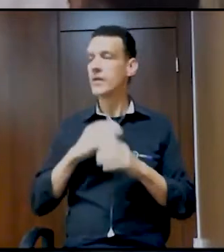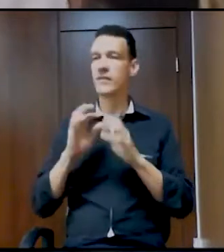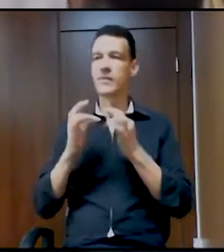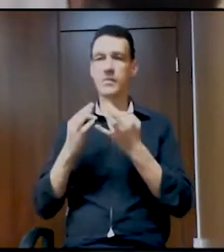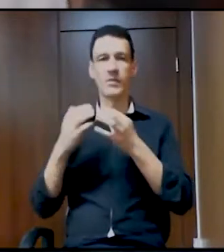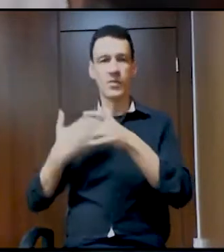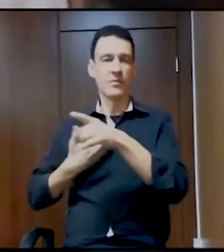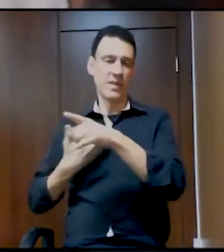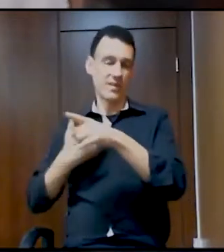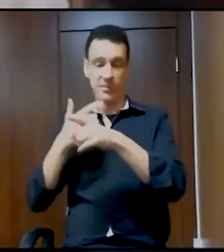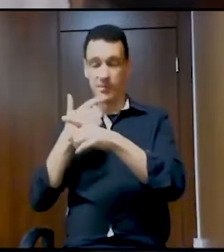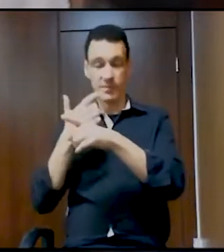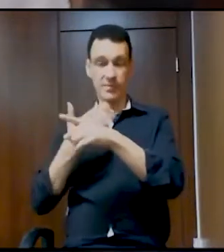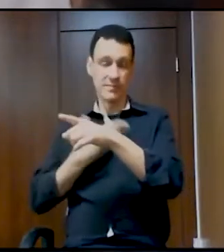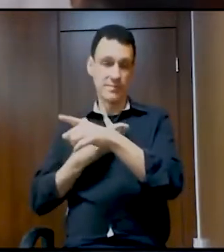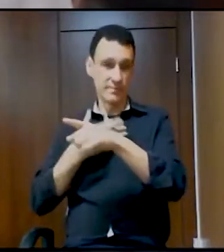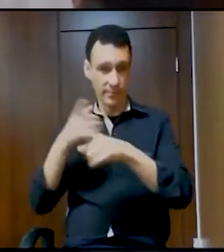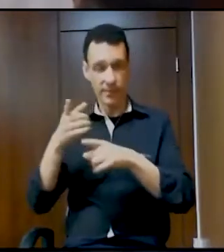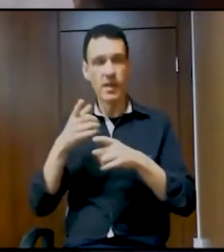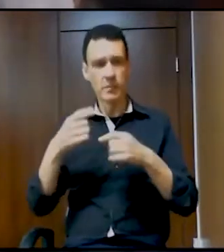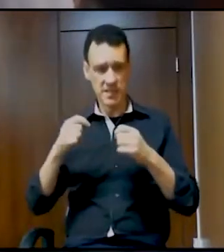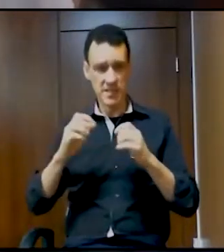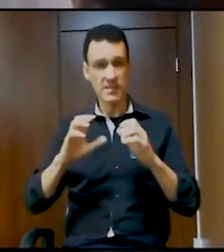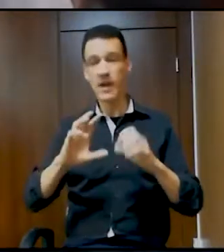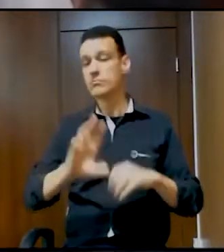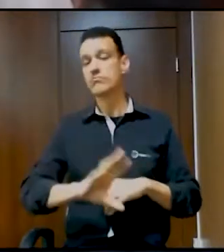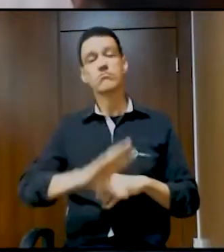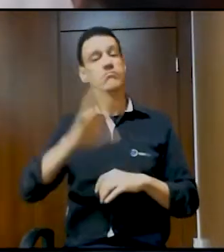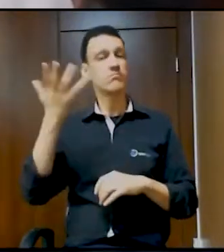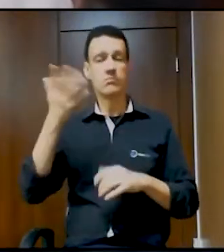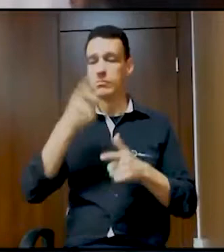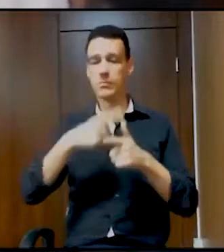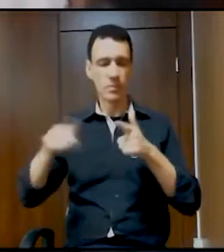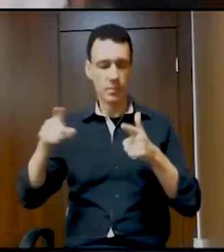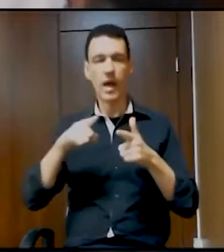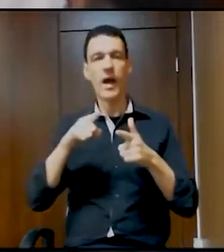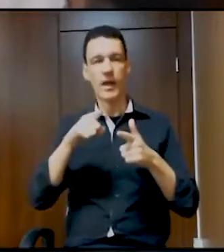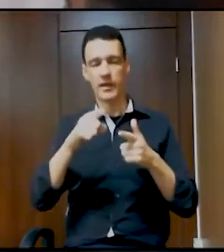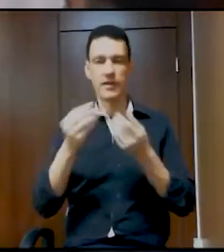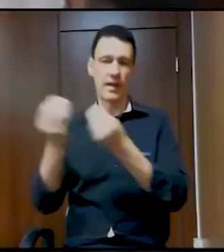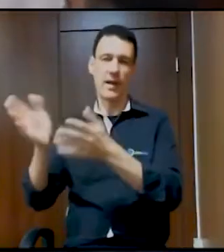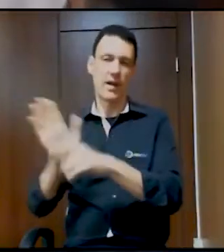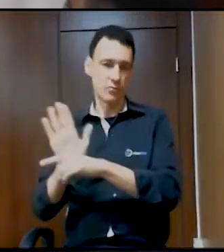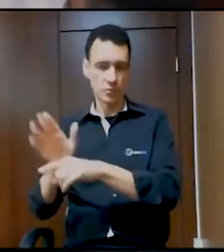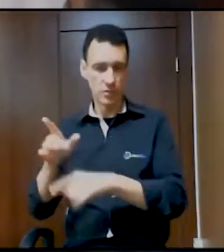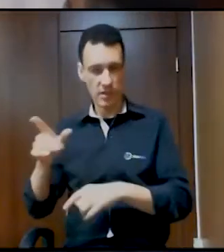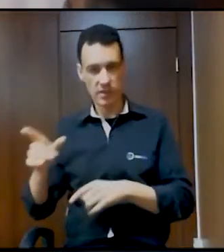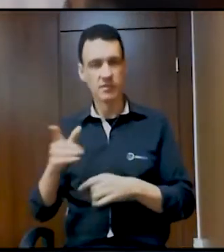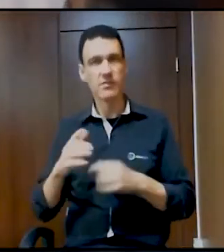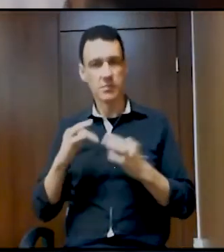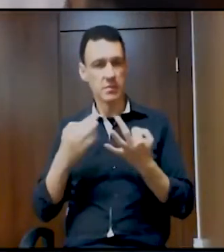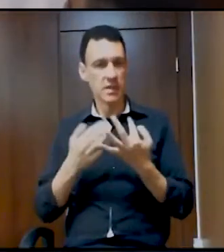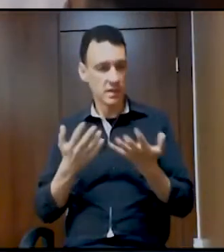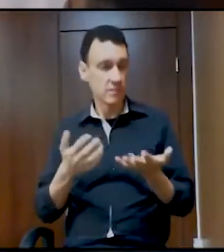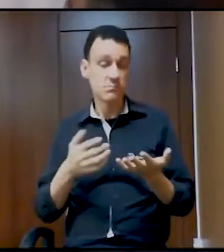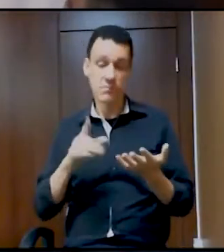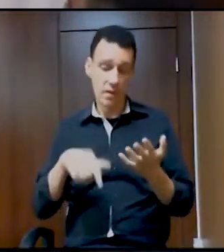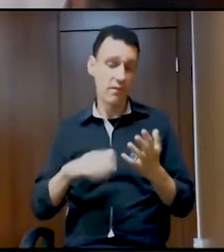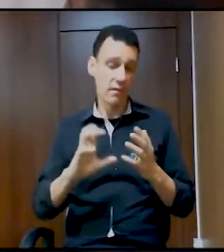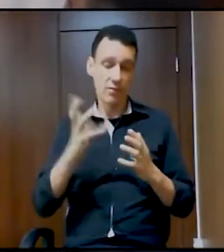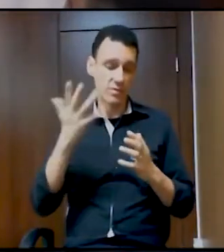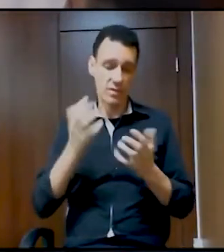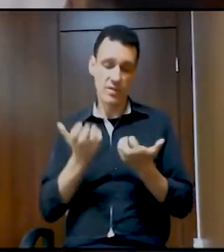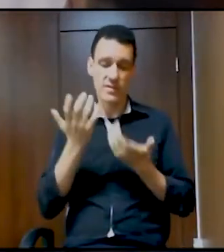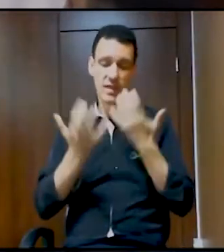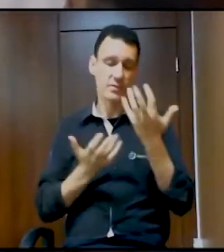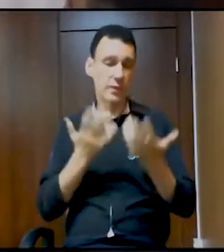Precisa-se acontecer uma catástrofe para poder essas famílias serem identificadas, ser atendidas, acolhidas? Foi o que aconteceu, um incêndio no